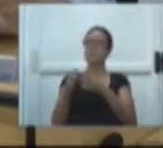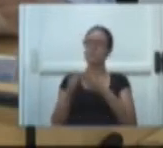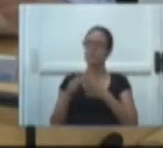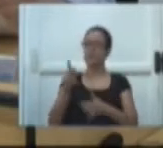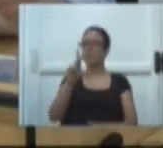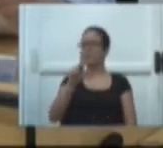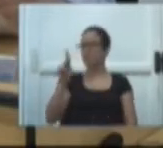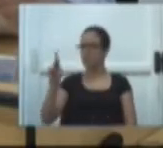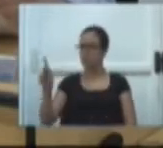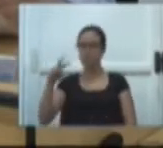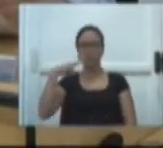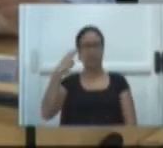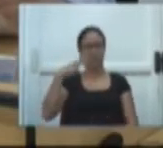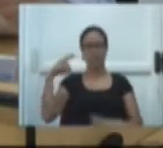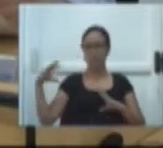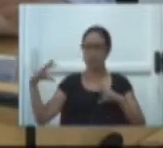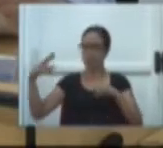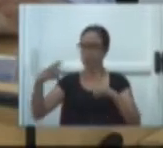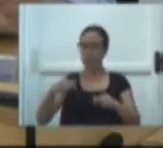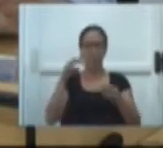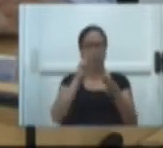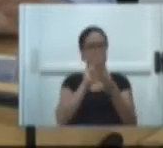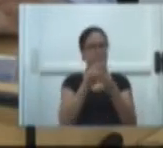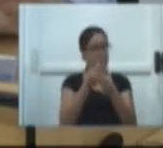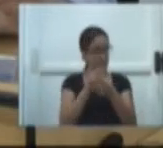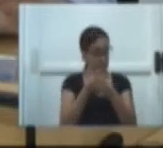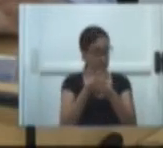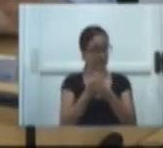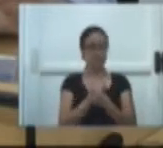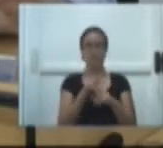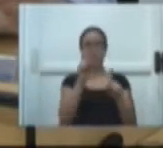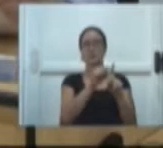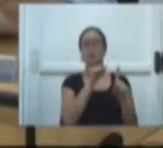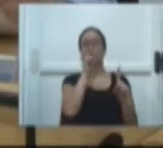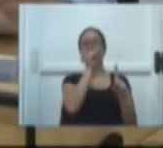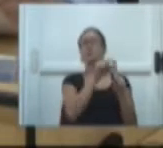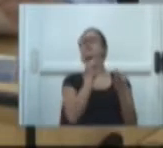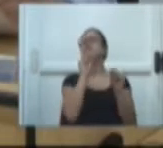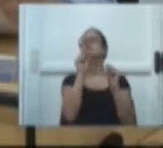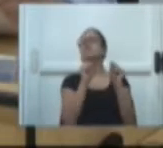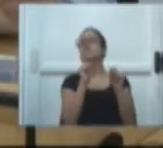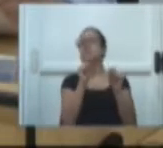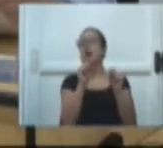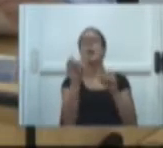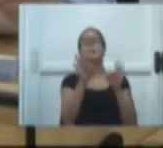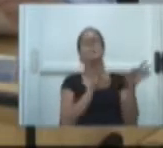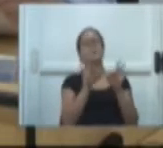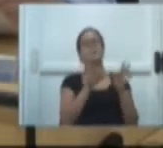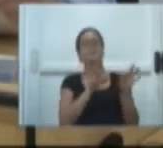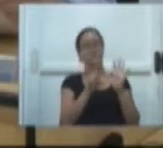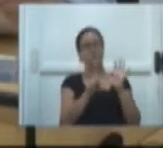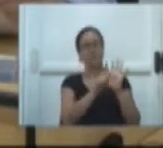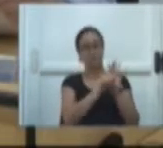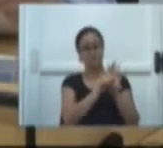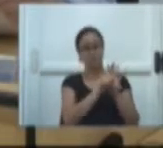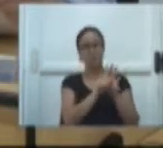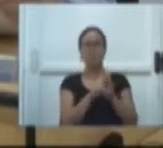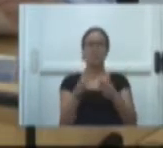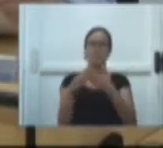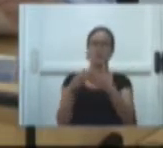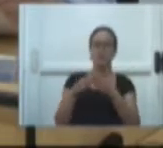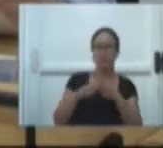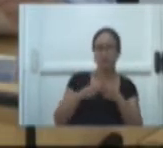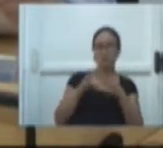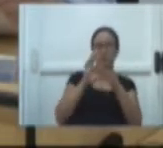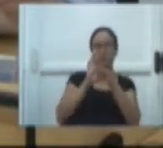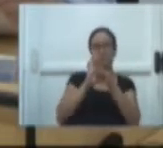que compõem essa egrégia Câmara Municipal com o objetivo de encaminhar projeto de lei que solicita abertura de